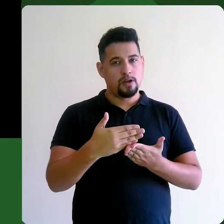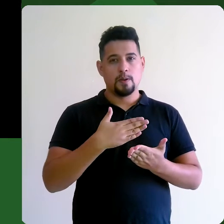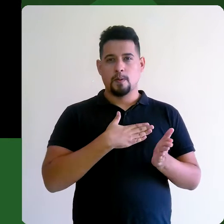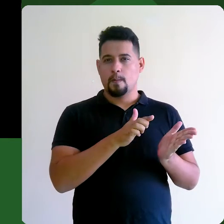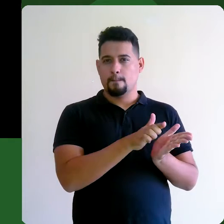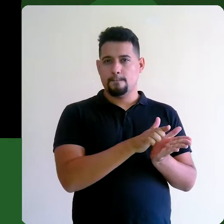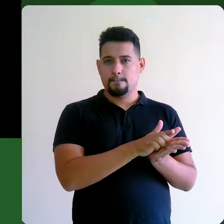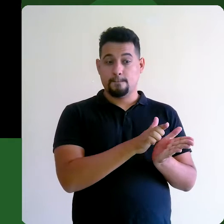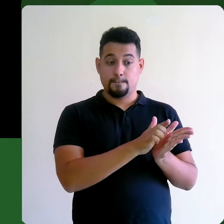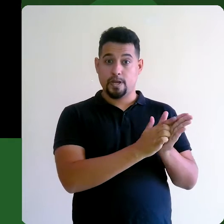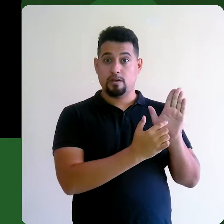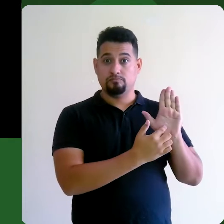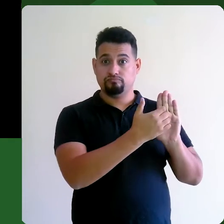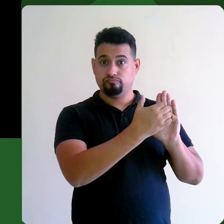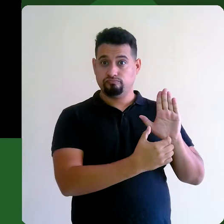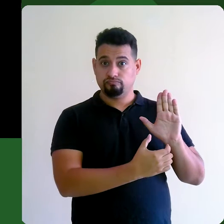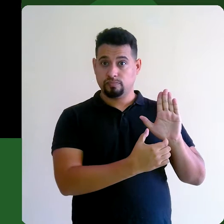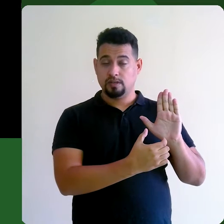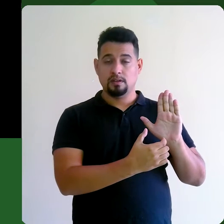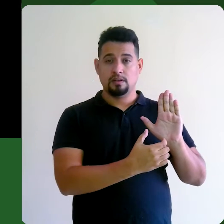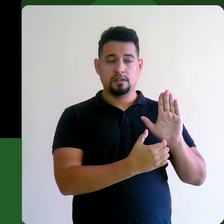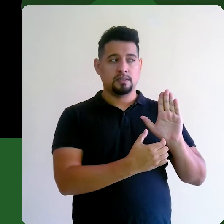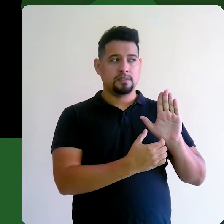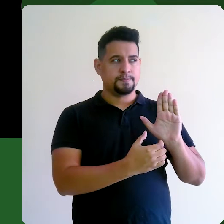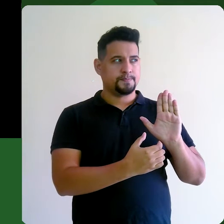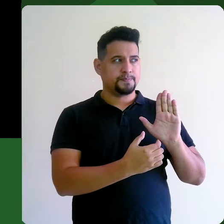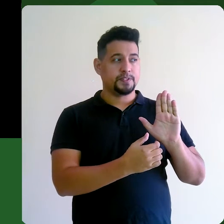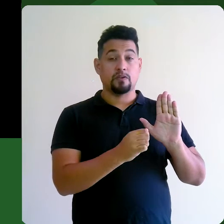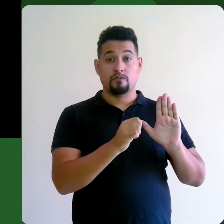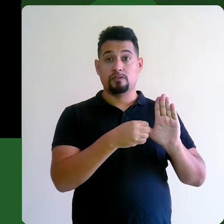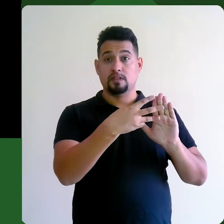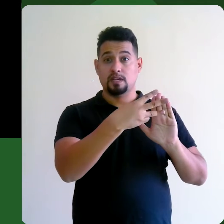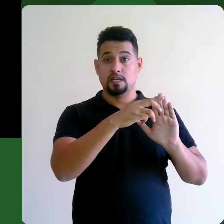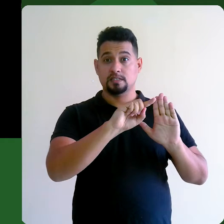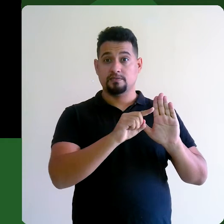vou fazer aqui no meu papel, no primeiro momento. Eu vou marcar